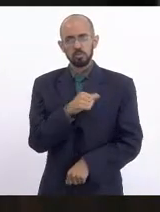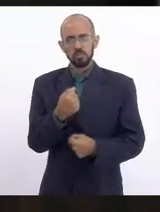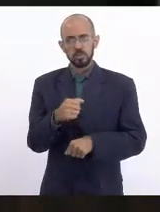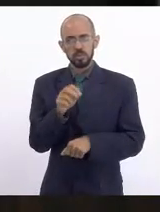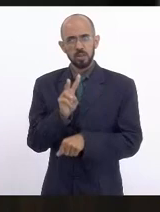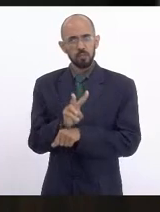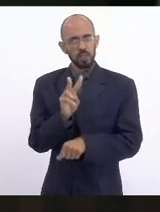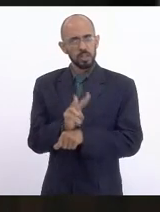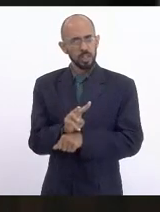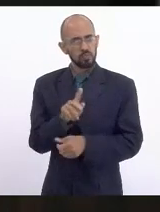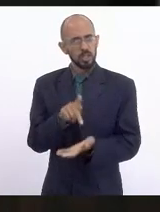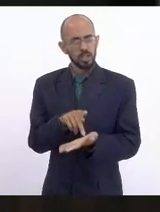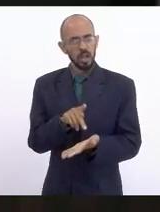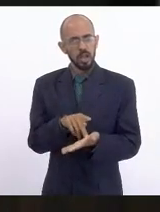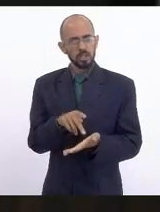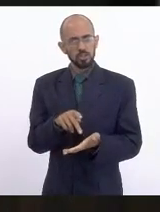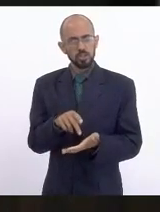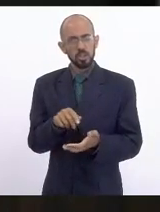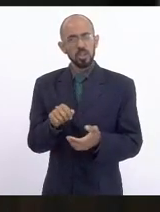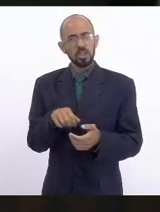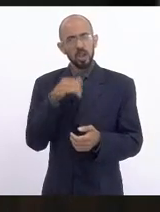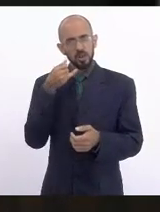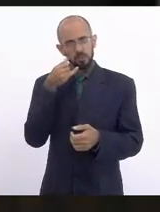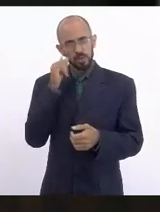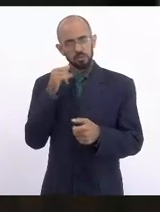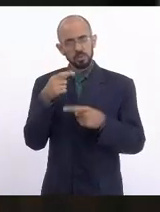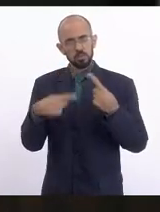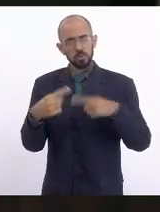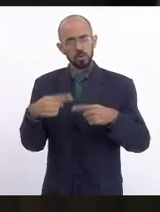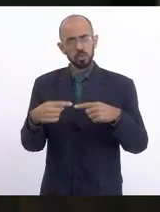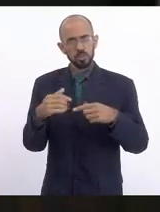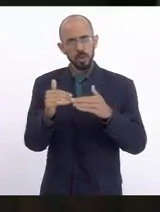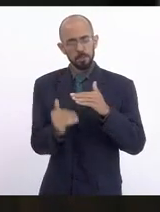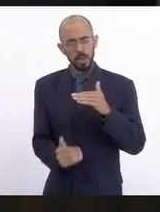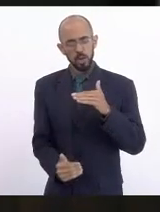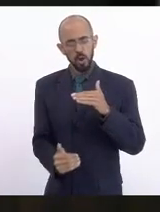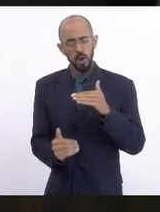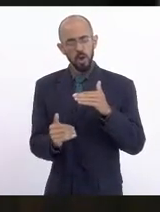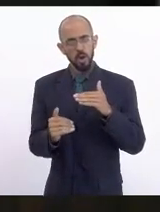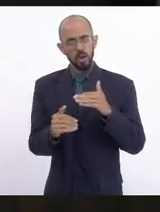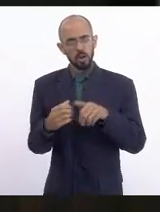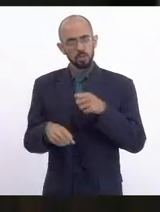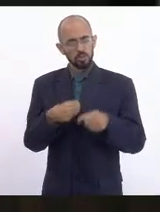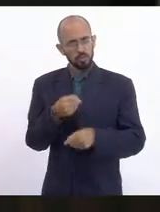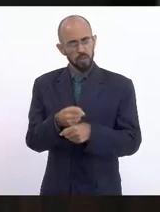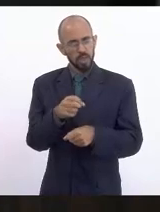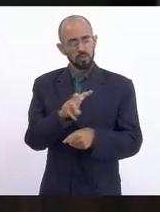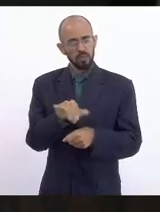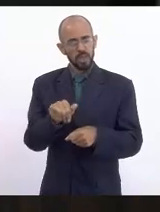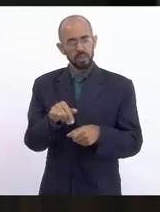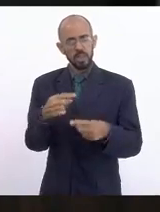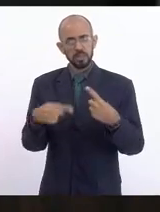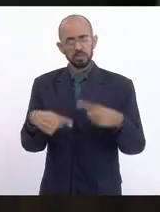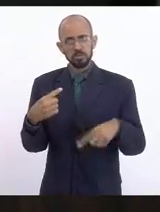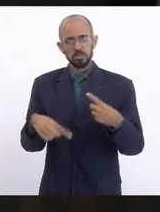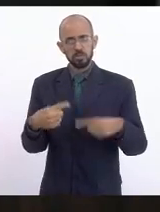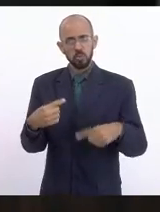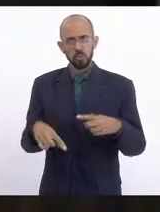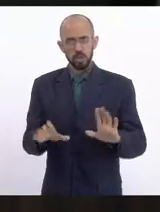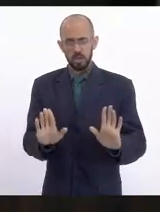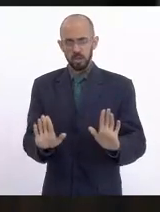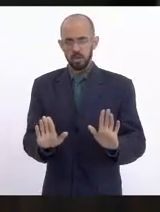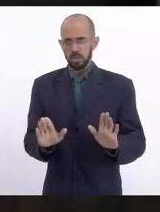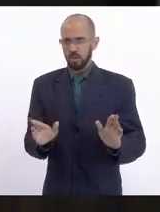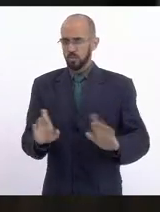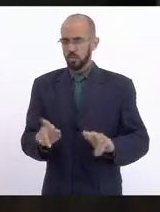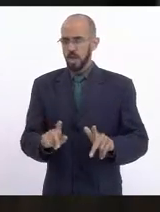estado do Rio de Janeiro sem fazer política menor eleição é um ano que vem lá no período vai ter eleição vai ter disputa ideológica vai ter